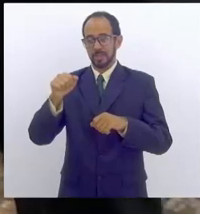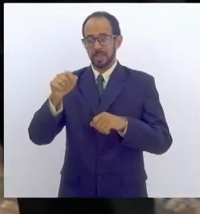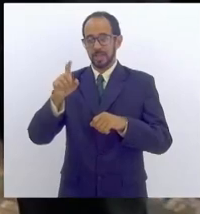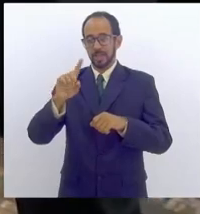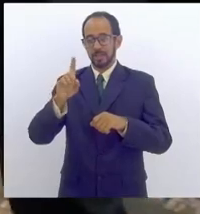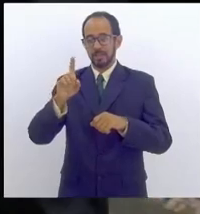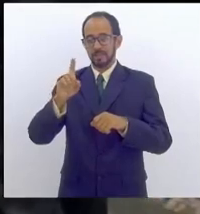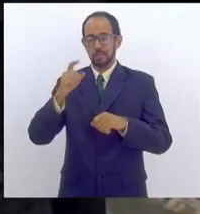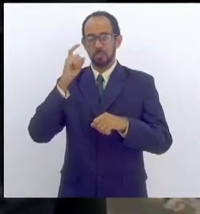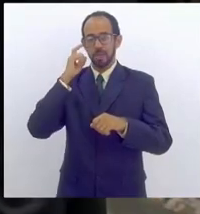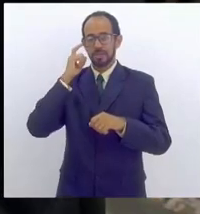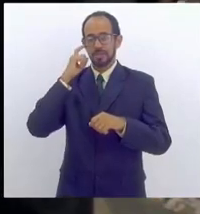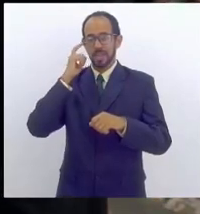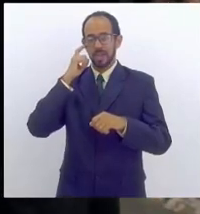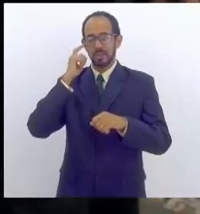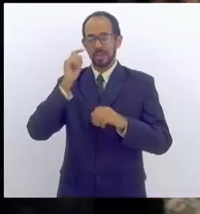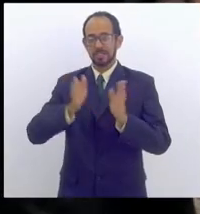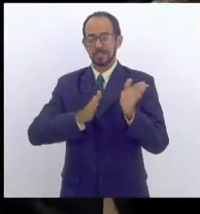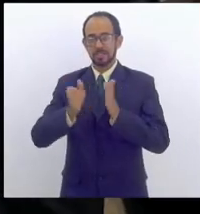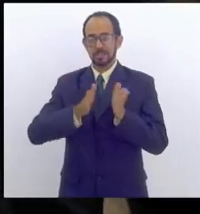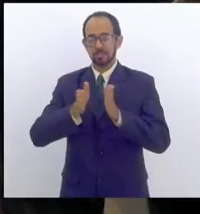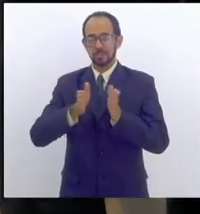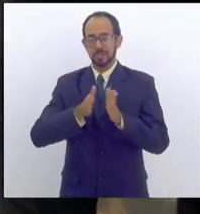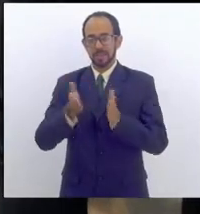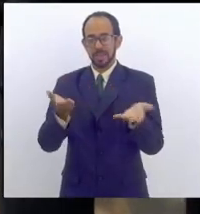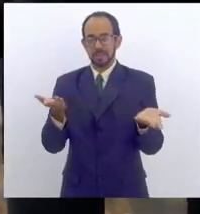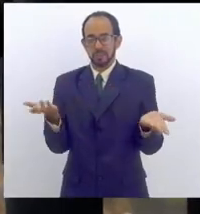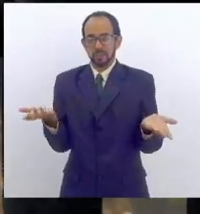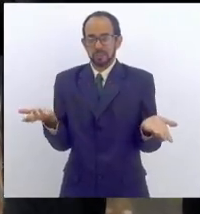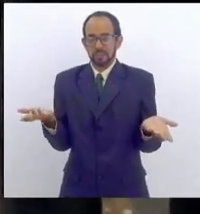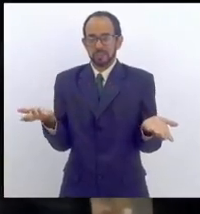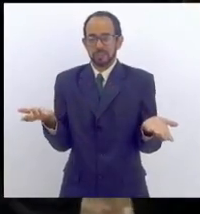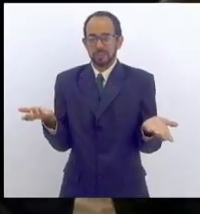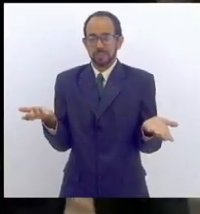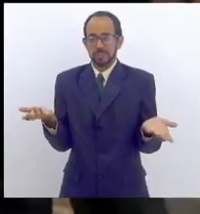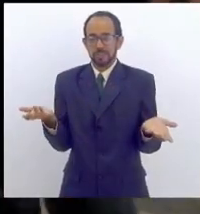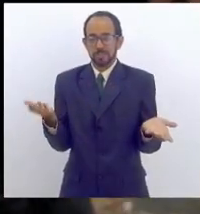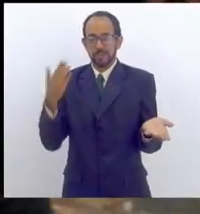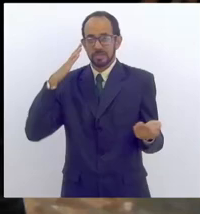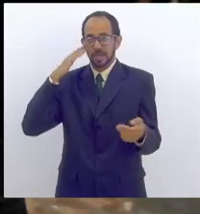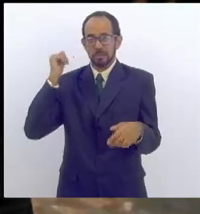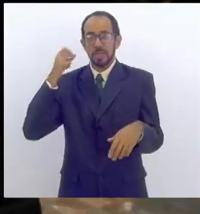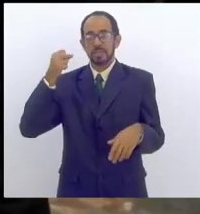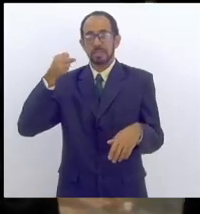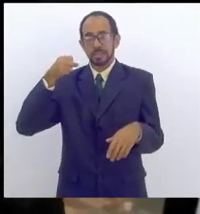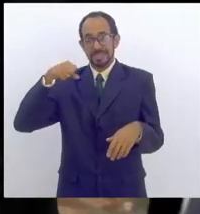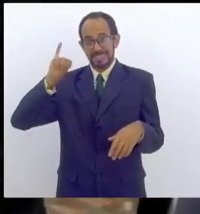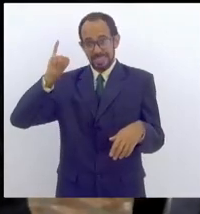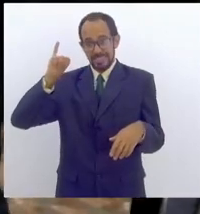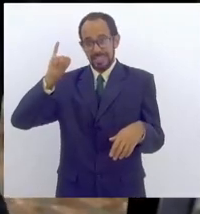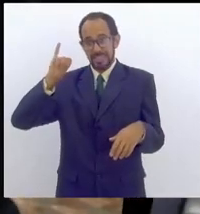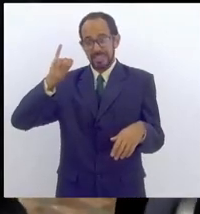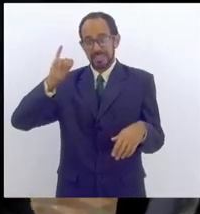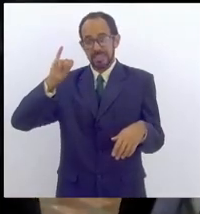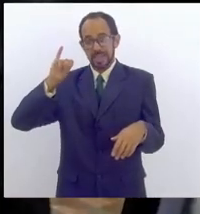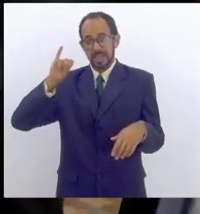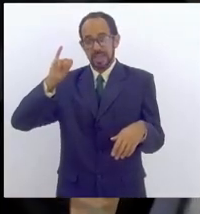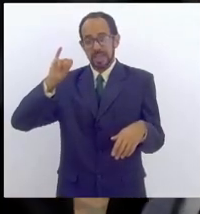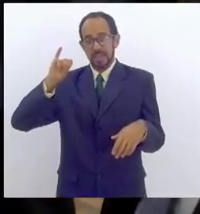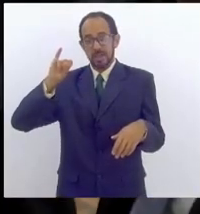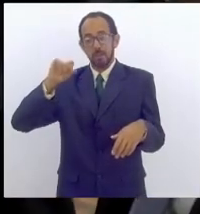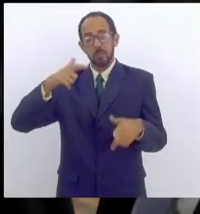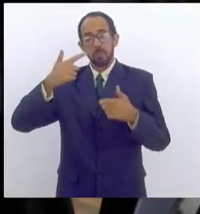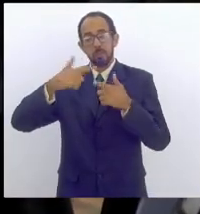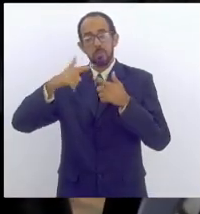a questão da acessibilidade. Eu quero saber se, por acaso, não é uma decisão gordofóbica,